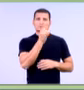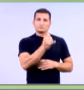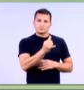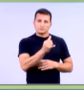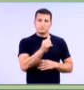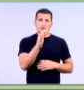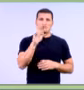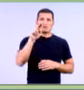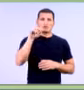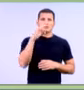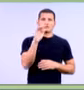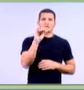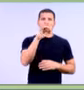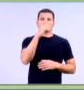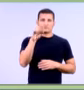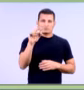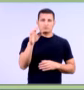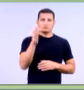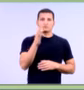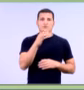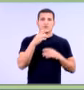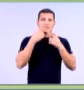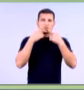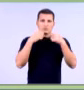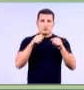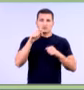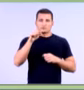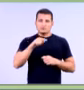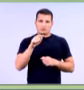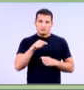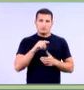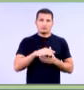da linguagem, claro, é